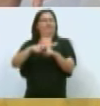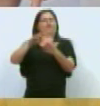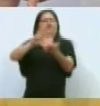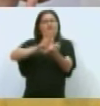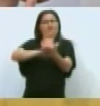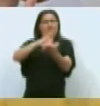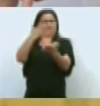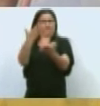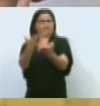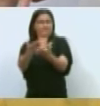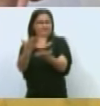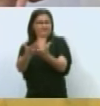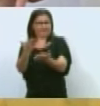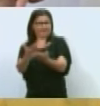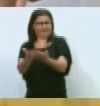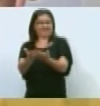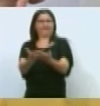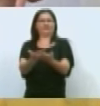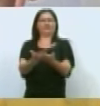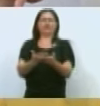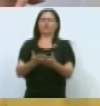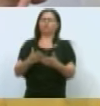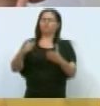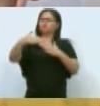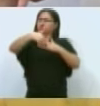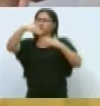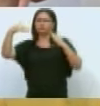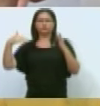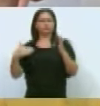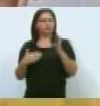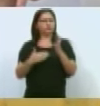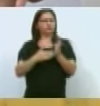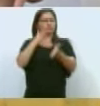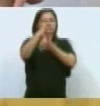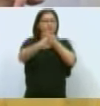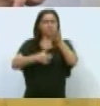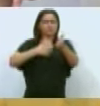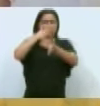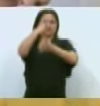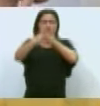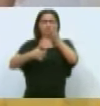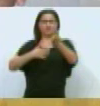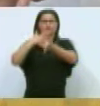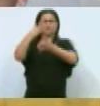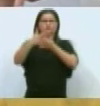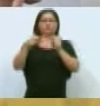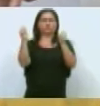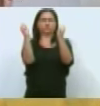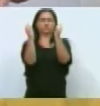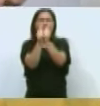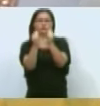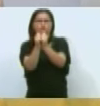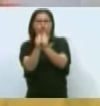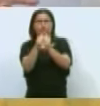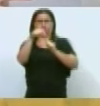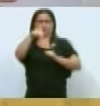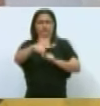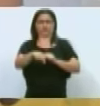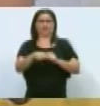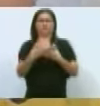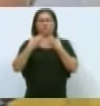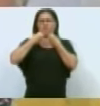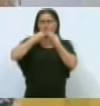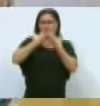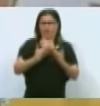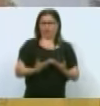desse ladinho aqui, olha, a gente vai acompanhar o tempo todo a linguagem, as Libras, junto aqui com a gente, tá vendo? Só que bacana,